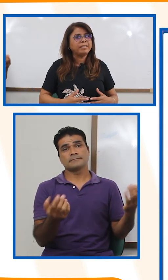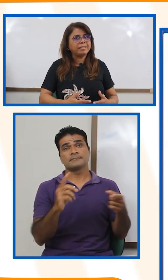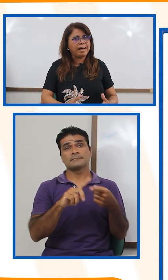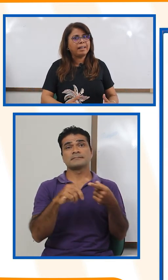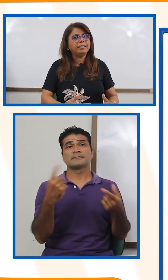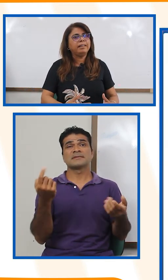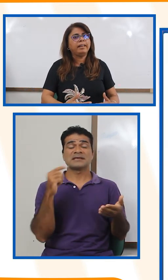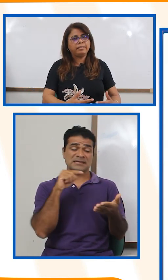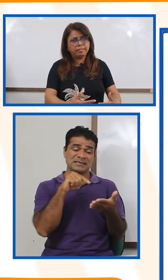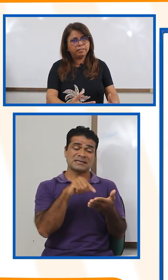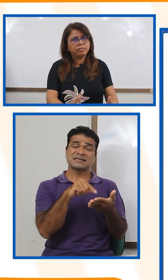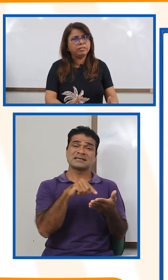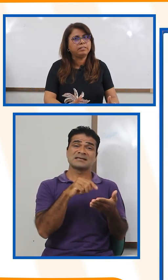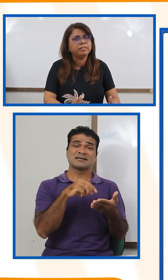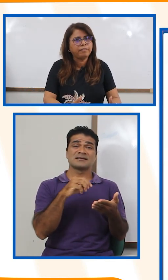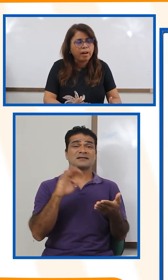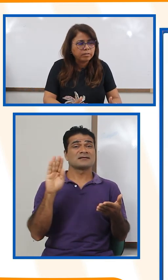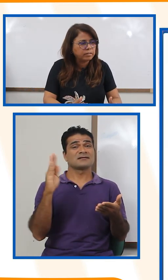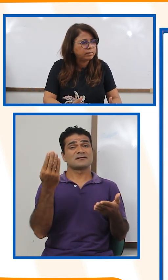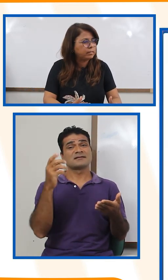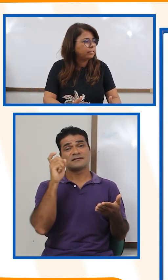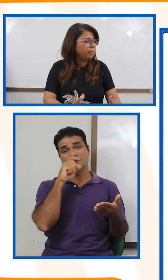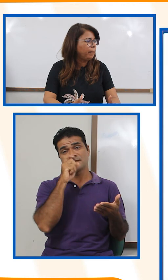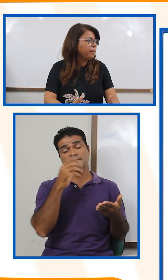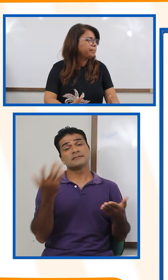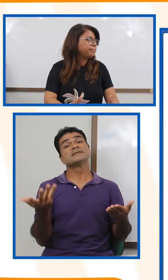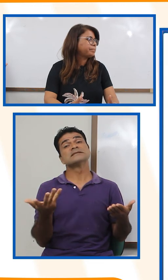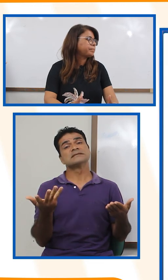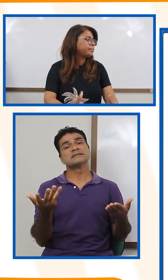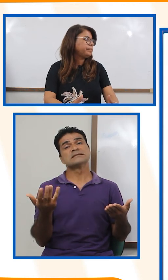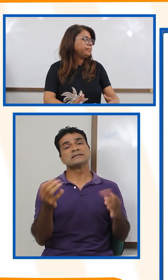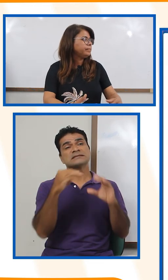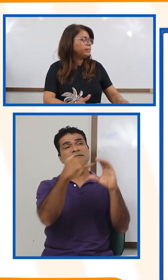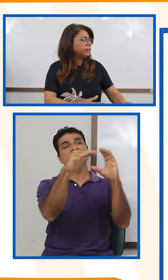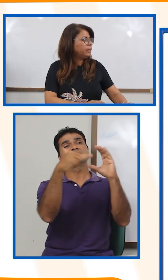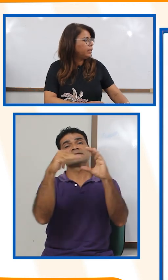como evitar essas notícias falsas, tá bom?